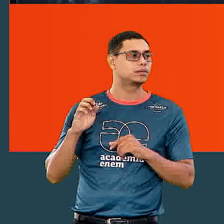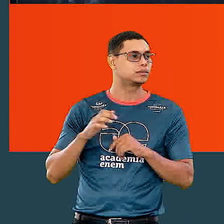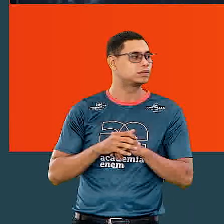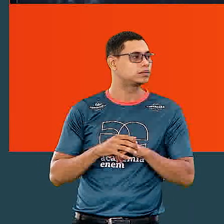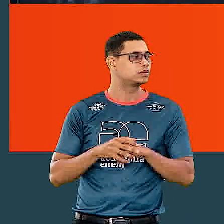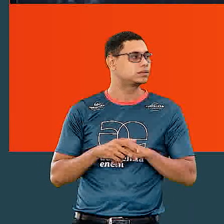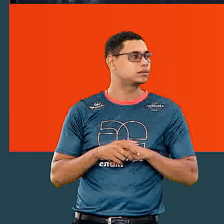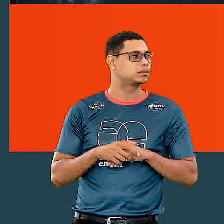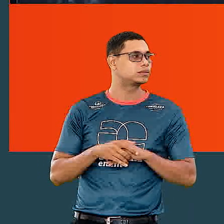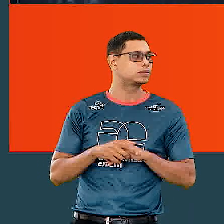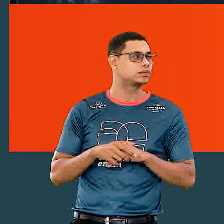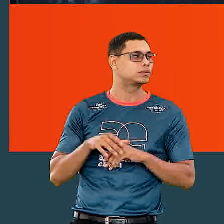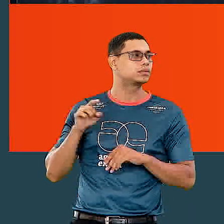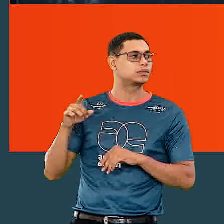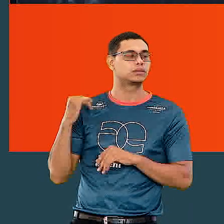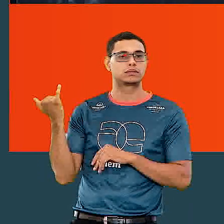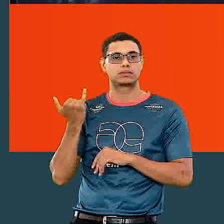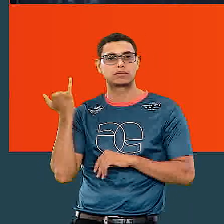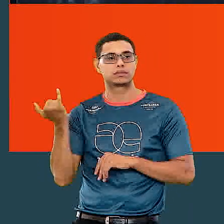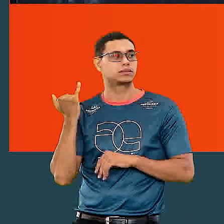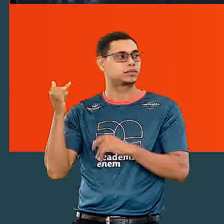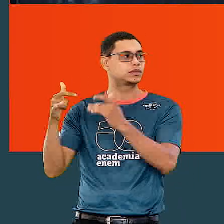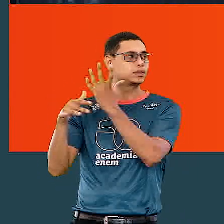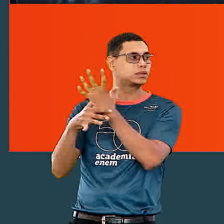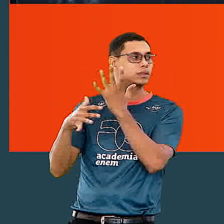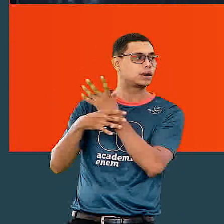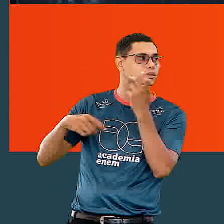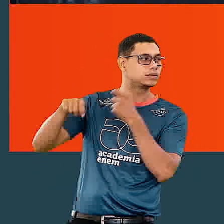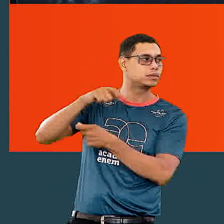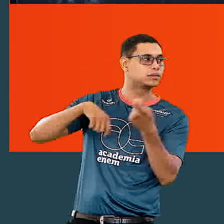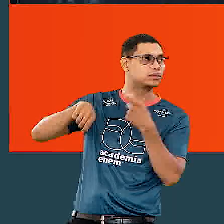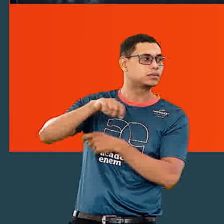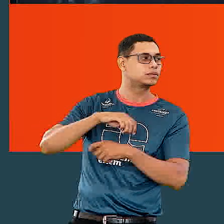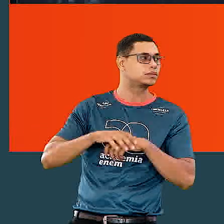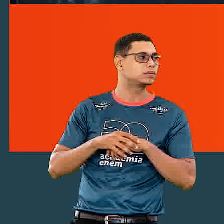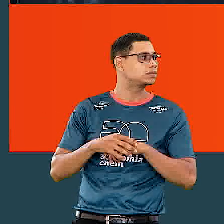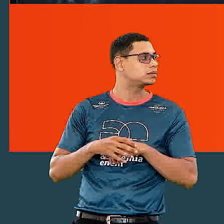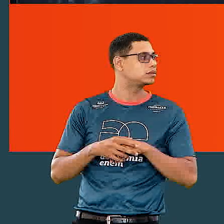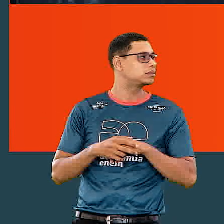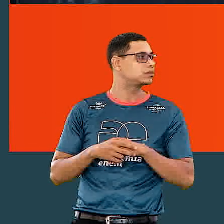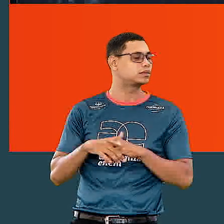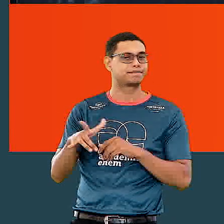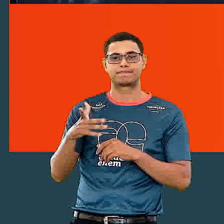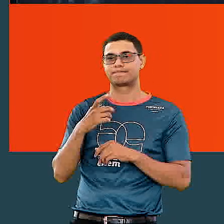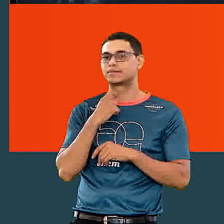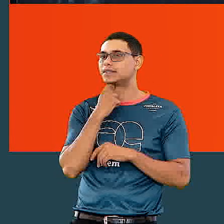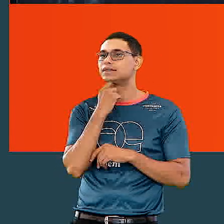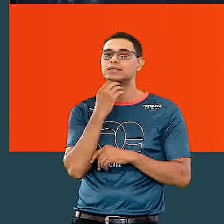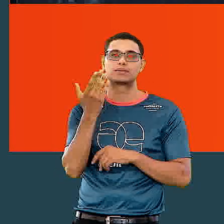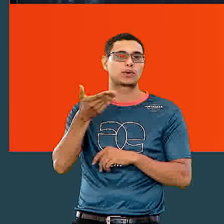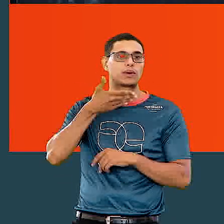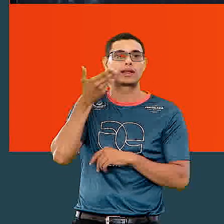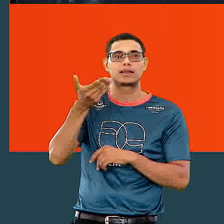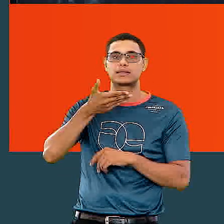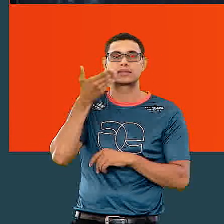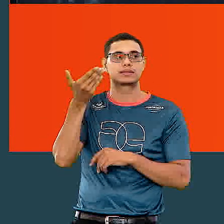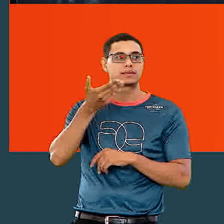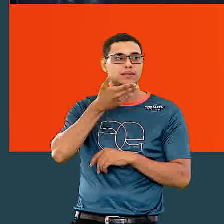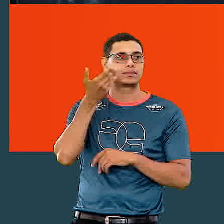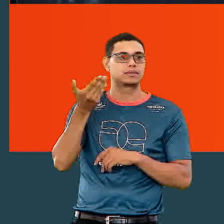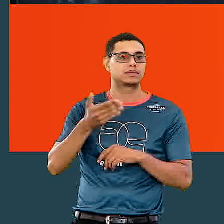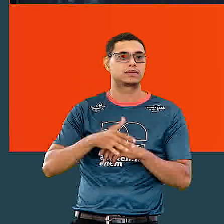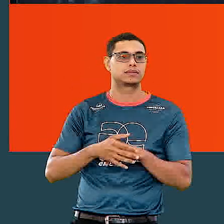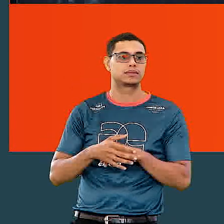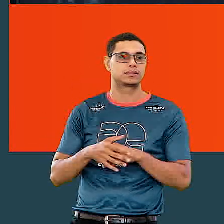A importância das cidades comerciais. Molezinha, garapa. Garapa.